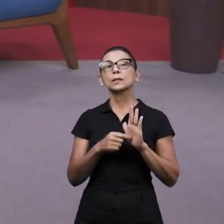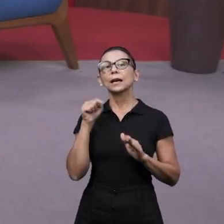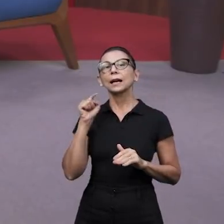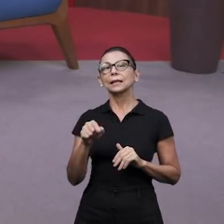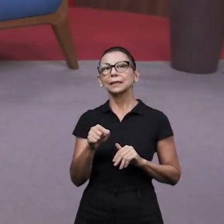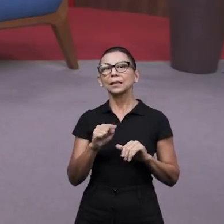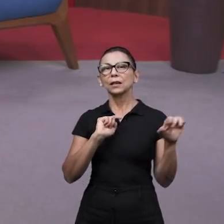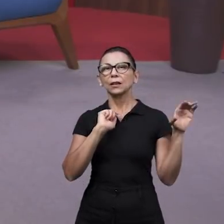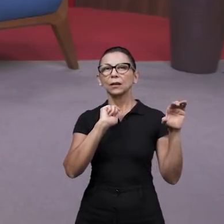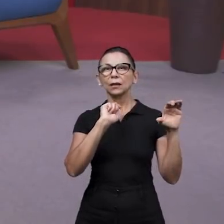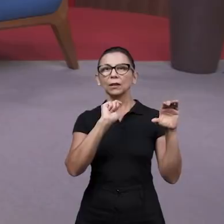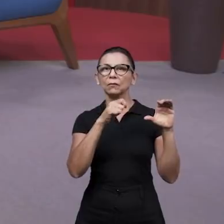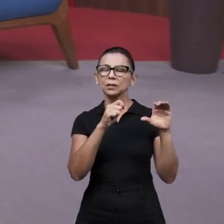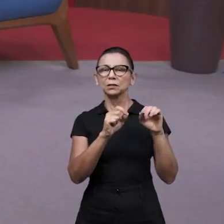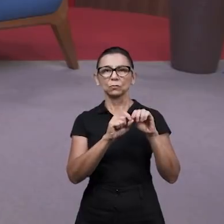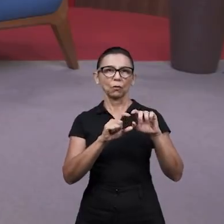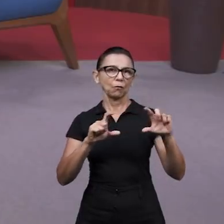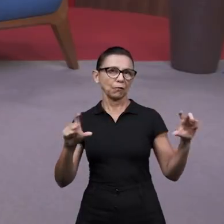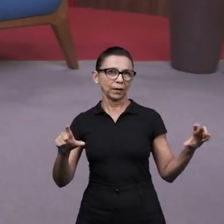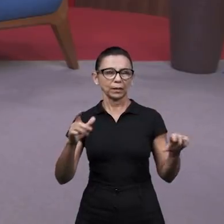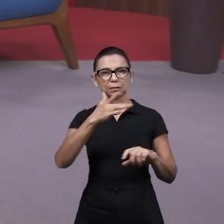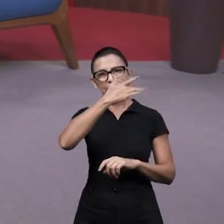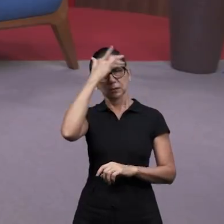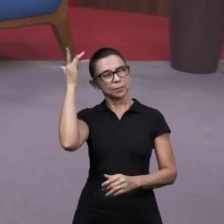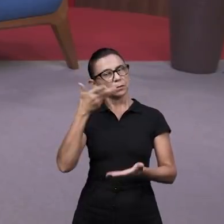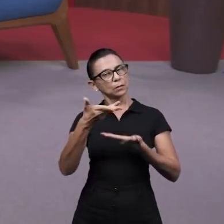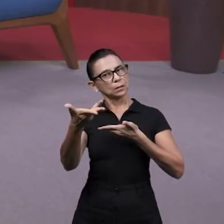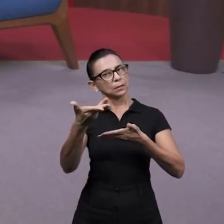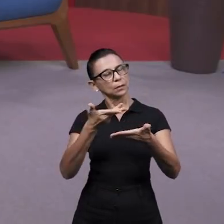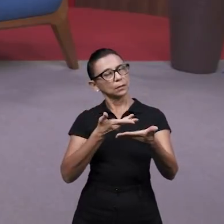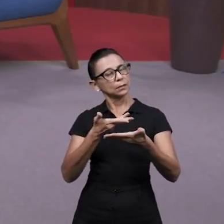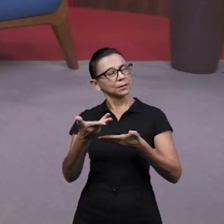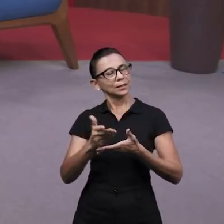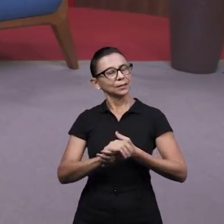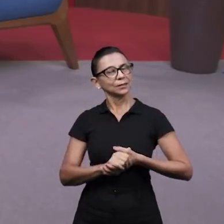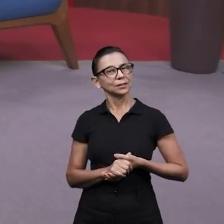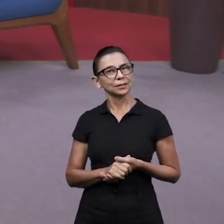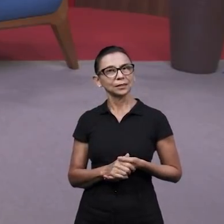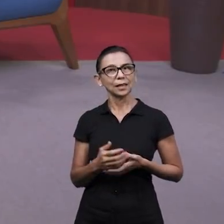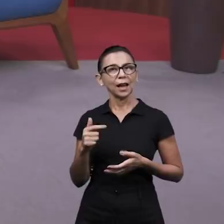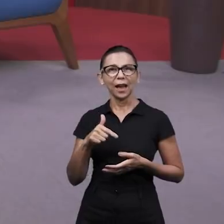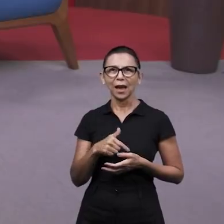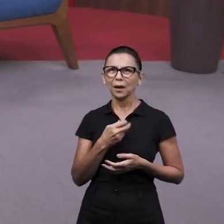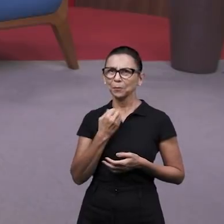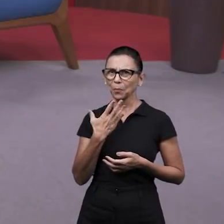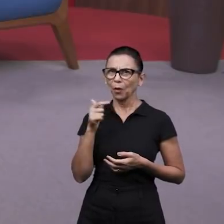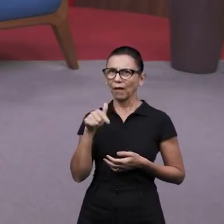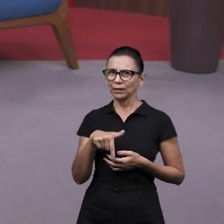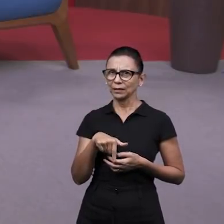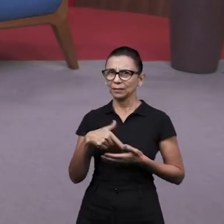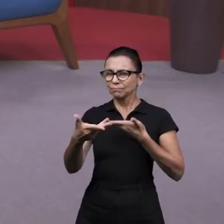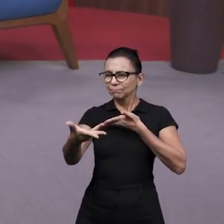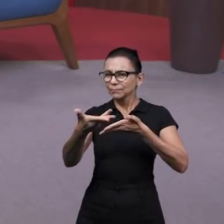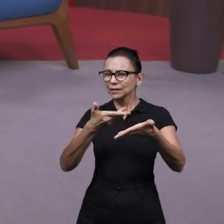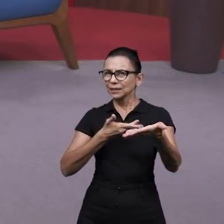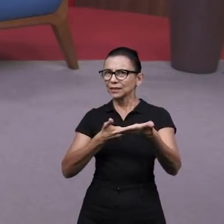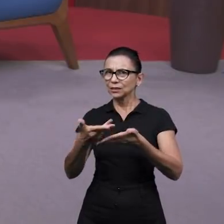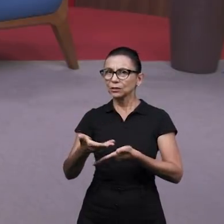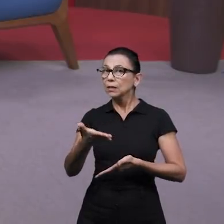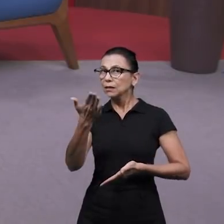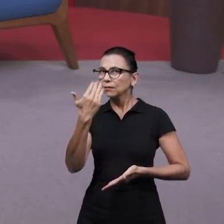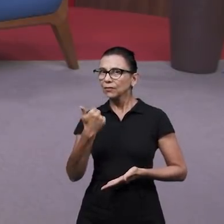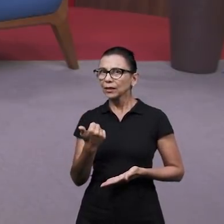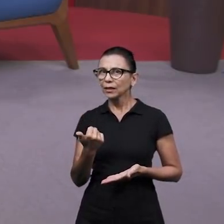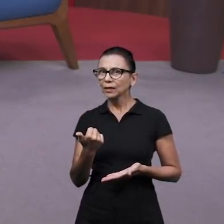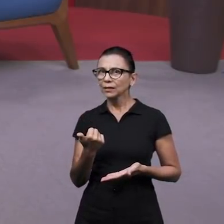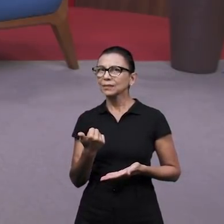estão interagindo conosco. O programa e esse quadro, de maneira especial, é totalmente interativo e você também pode